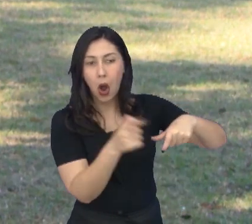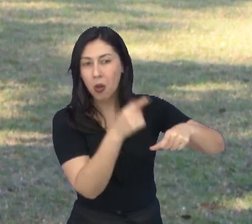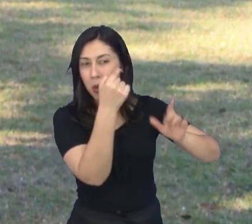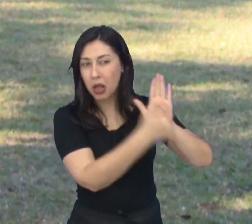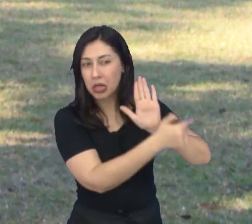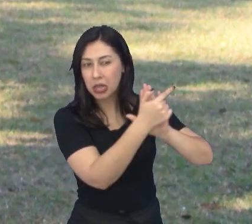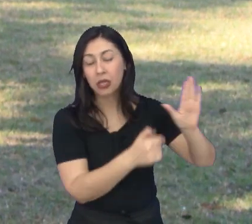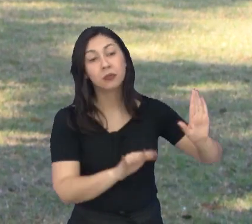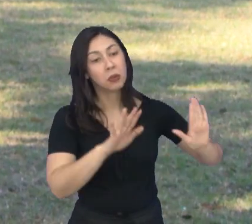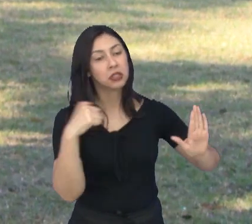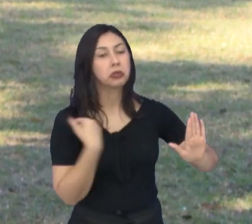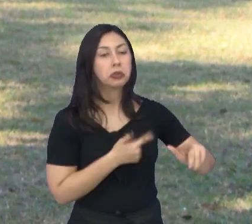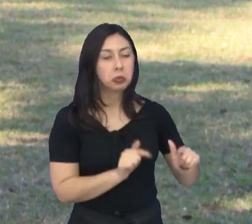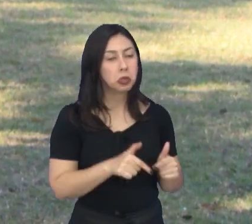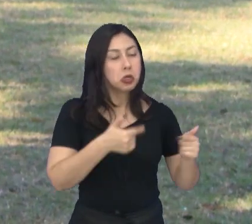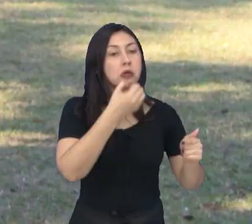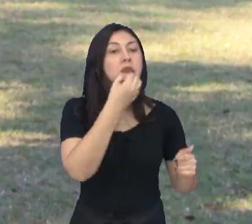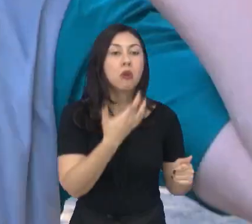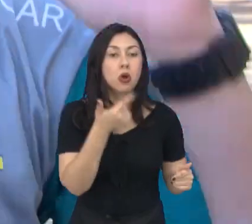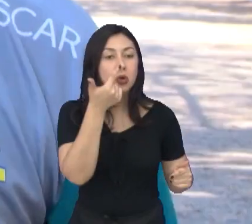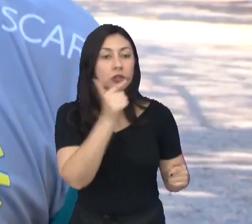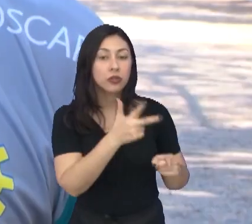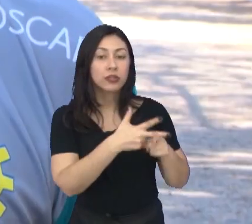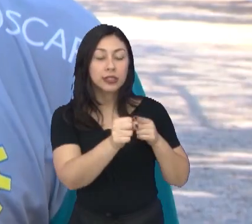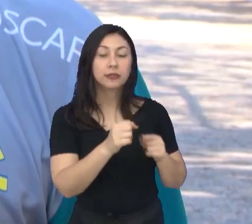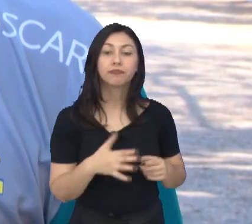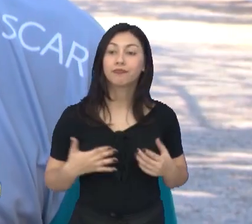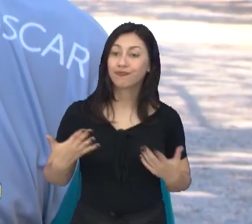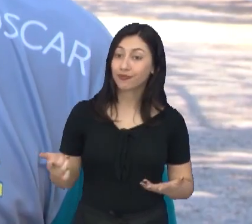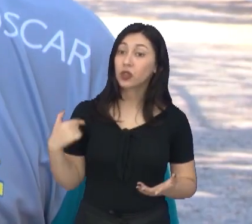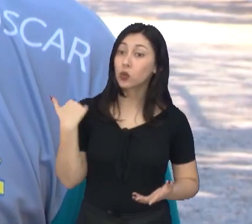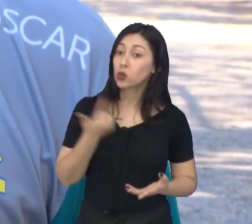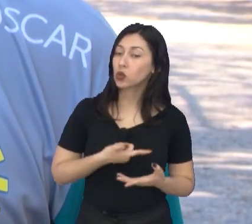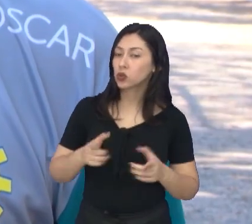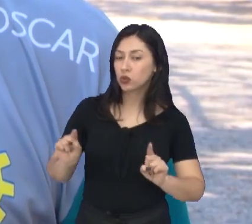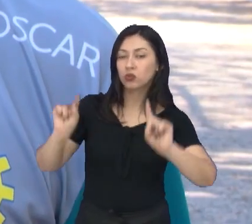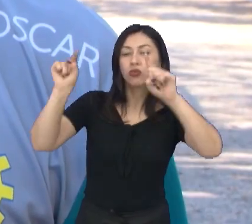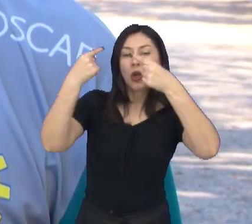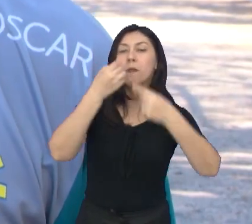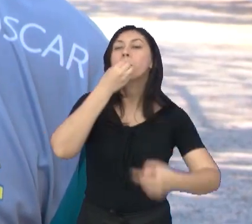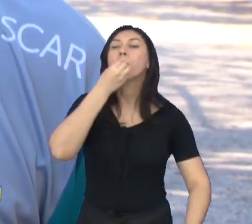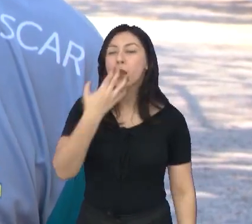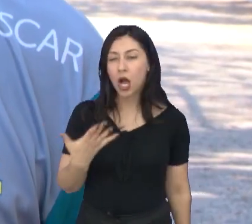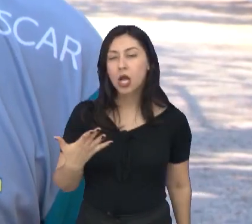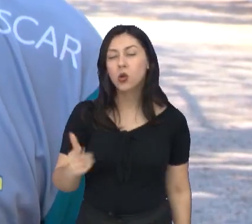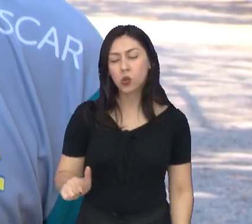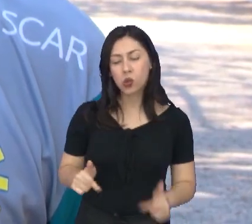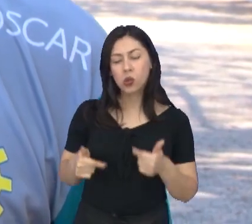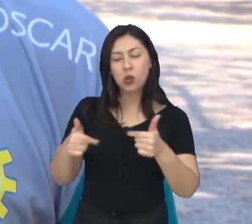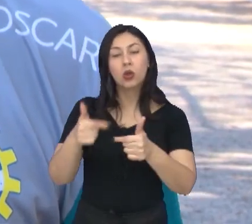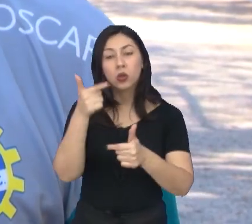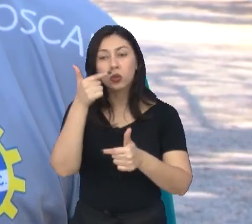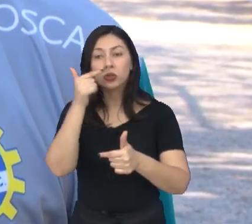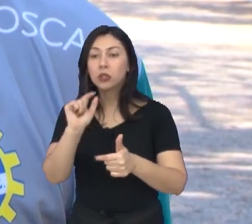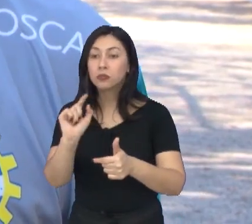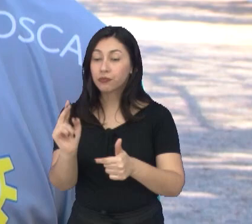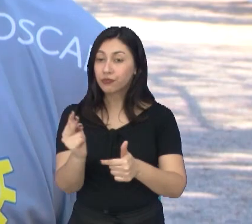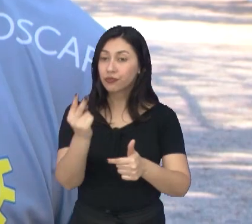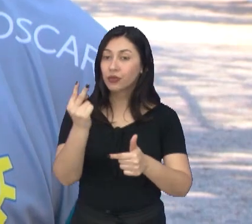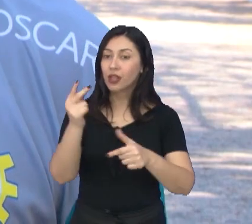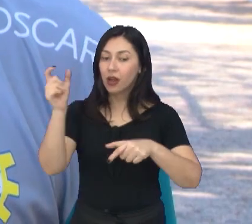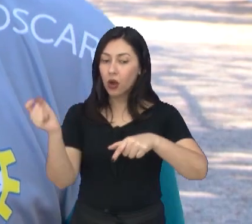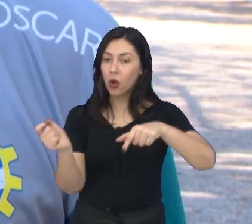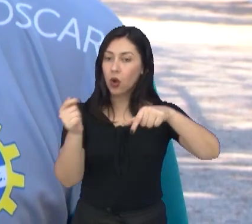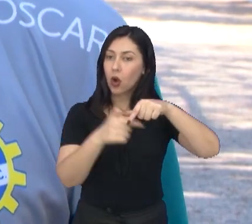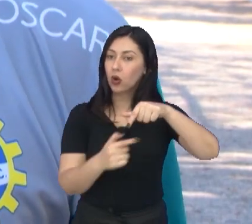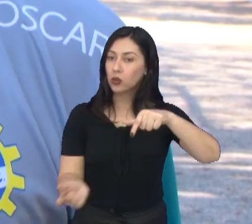gente fez um grande jogo e conseguiu sair com os 3 pontos. Encaixou nosso jogo, né? A gente foi bem de novo, conseguimos concluir, fizemos 2 gols ali no